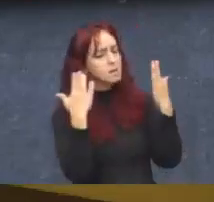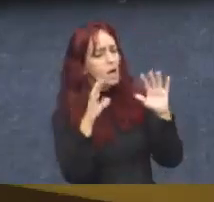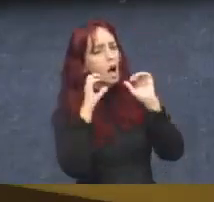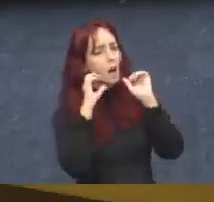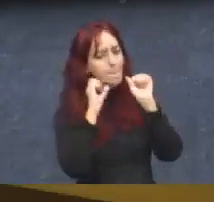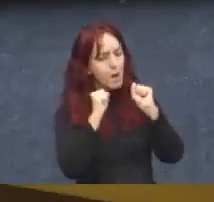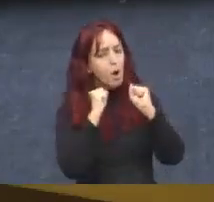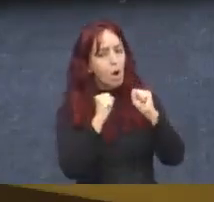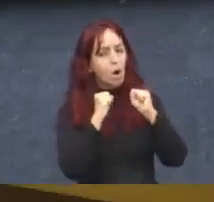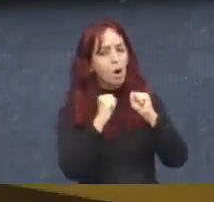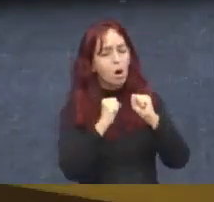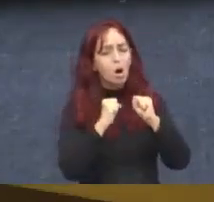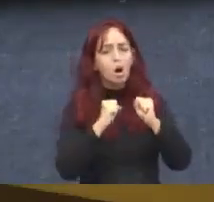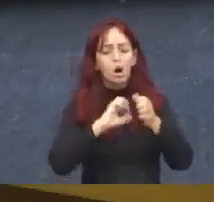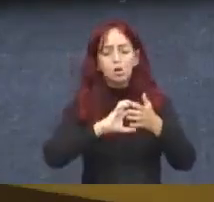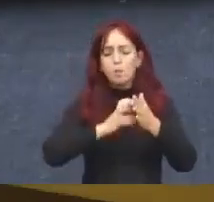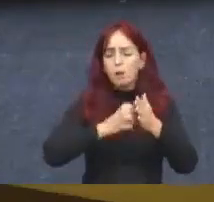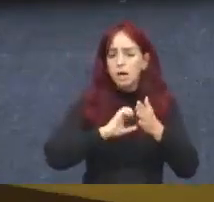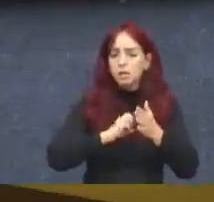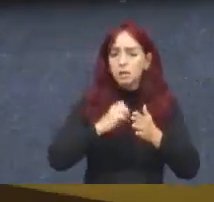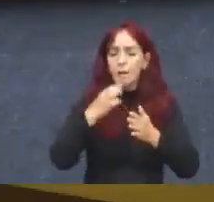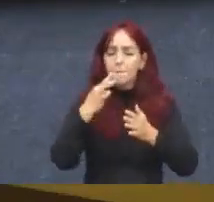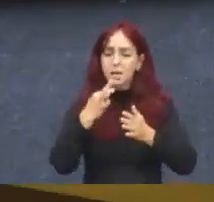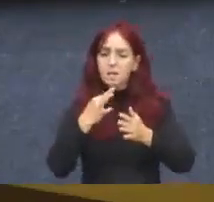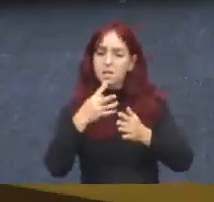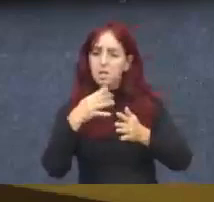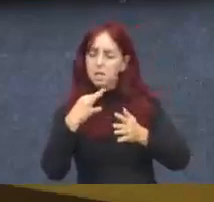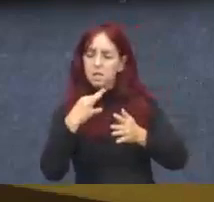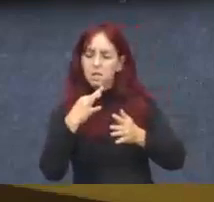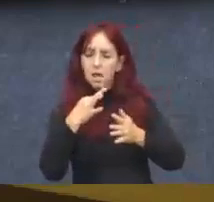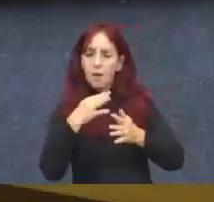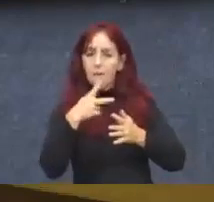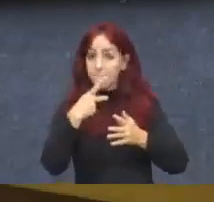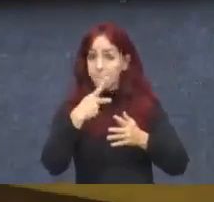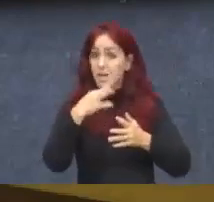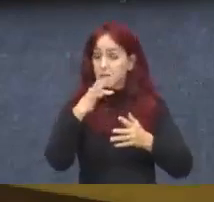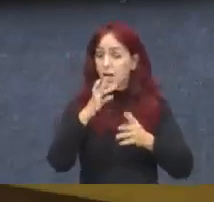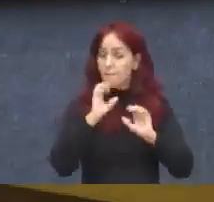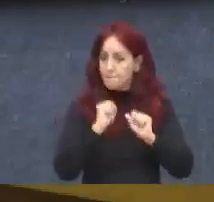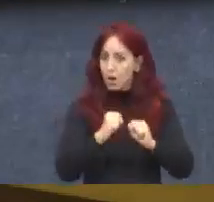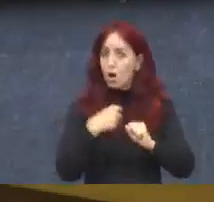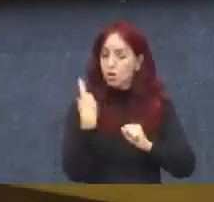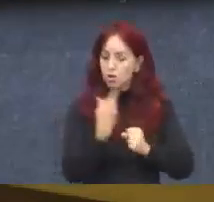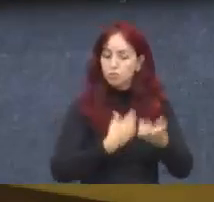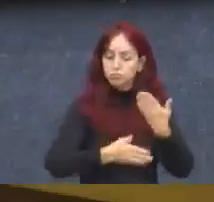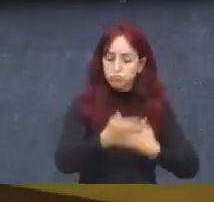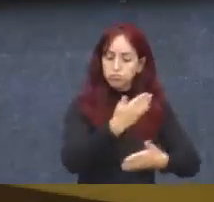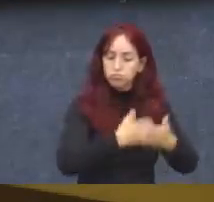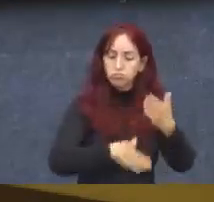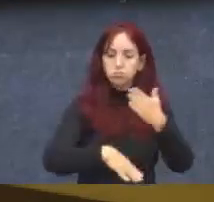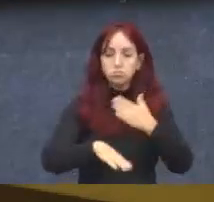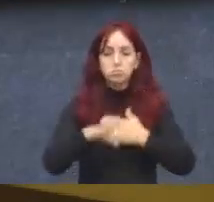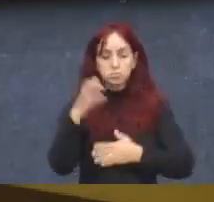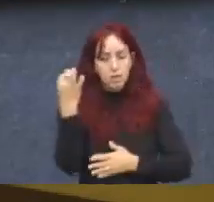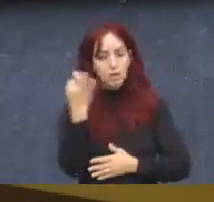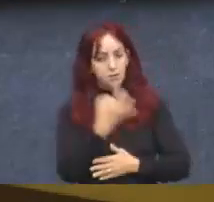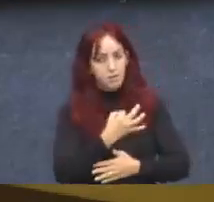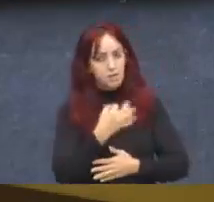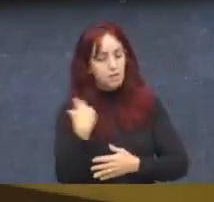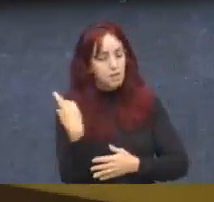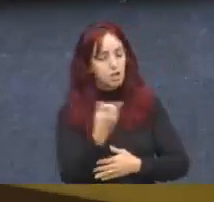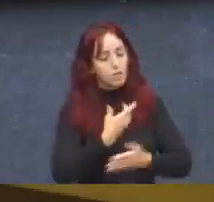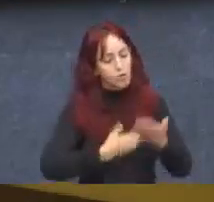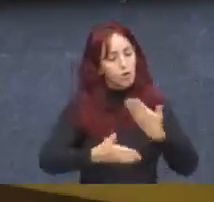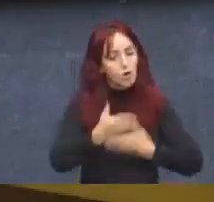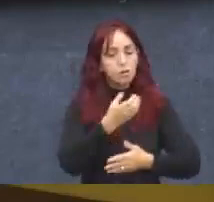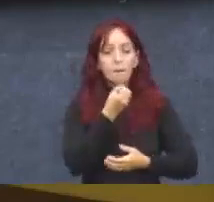contar com a bancada do Partido dos Trabalhadores. Tenho certeza que o senhor vai poder contar com os vereadores e as vereadoras dessa casa. Boa